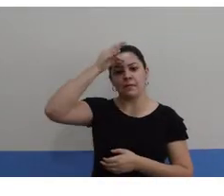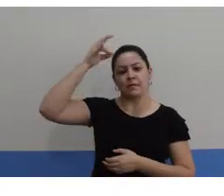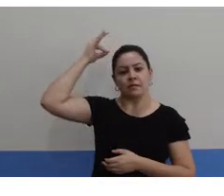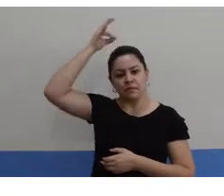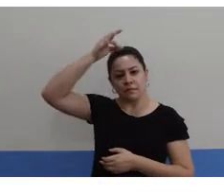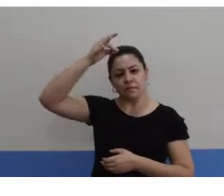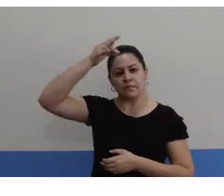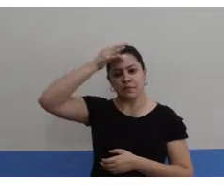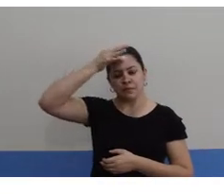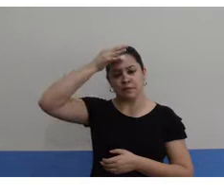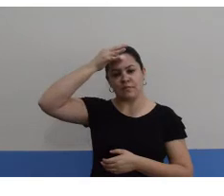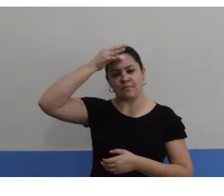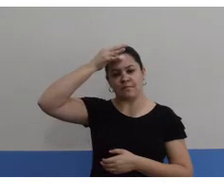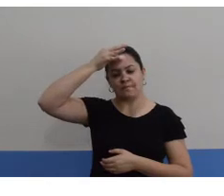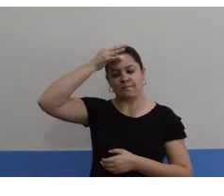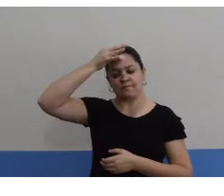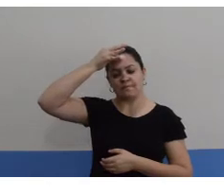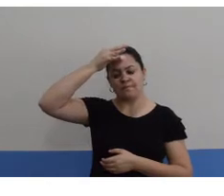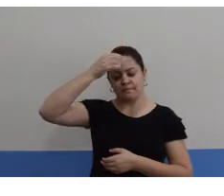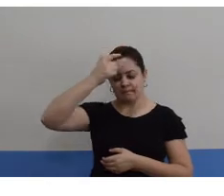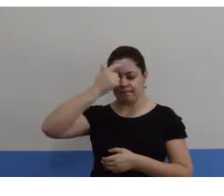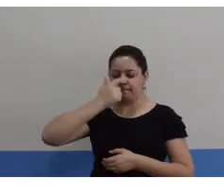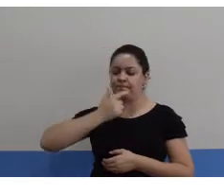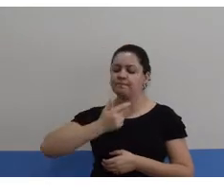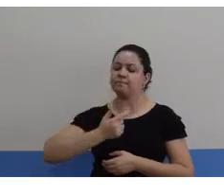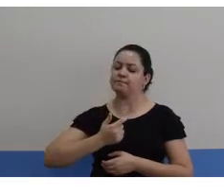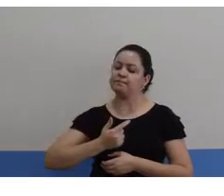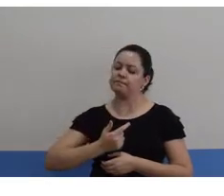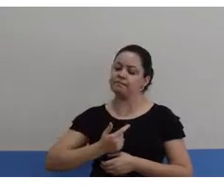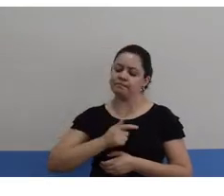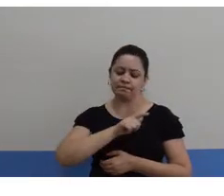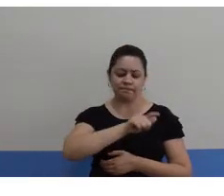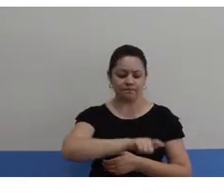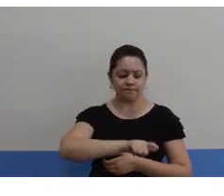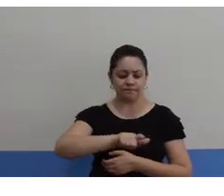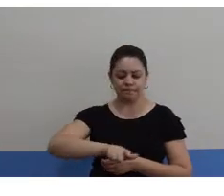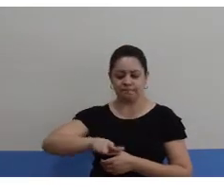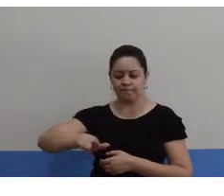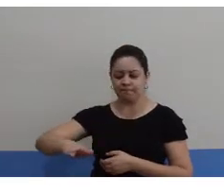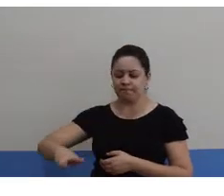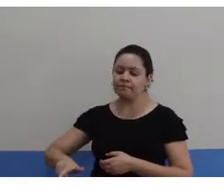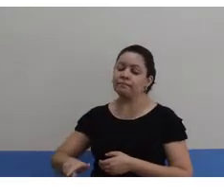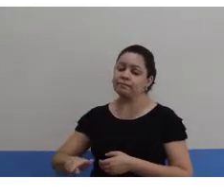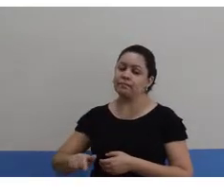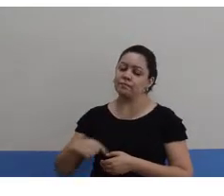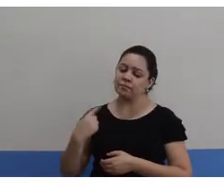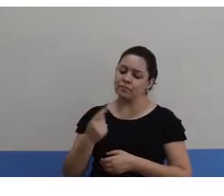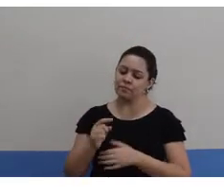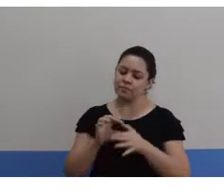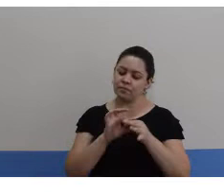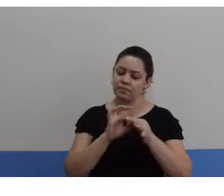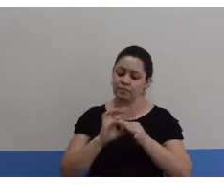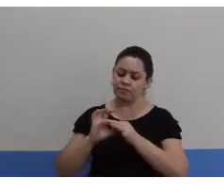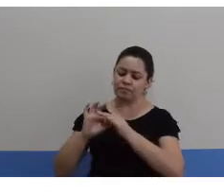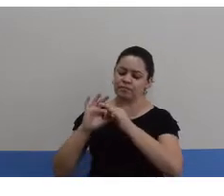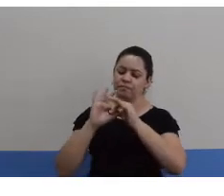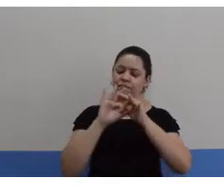Espírito Santo, eis-nos aqui, diante de vós, reunidos em vosso